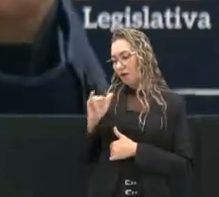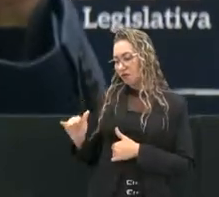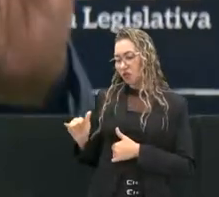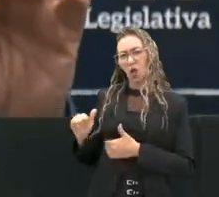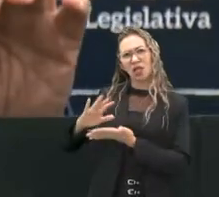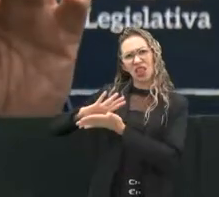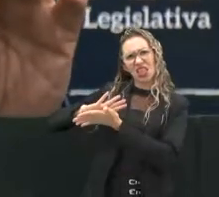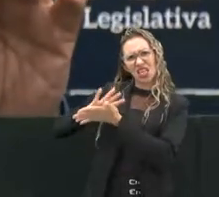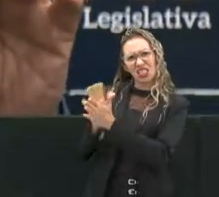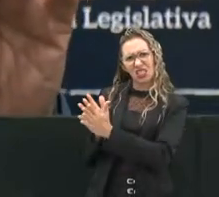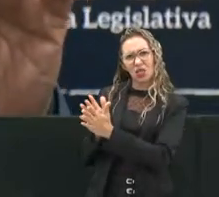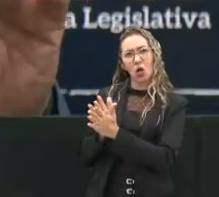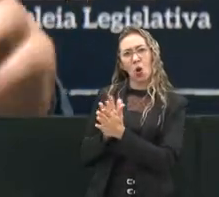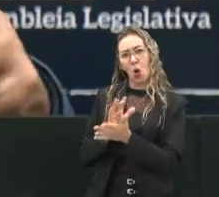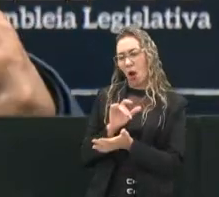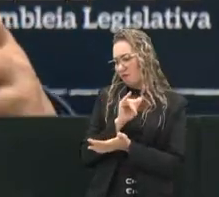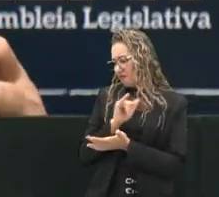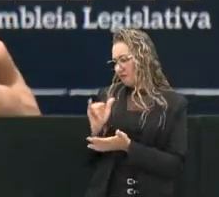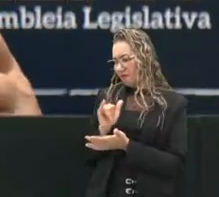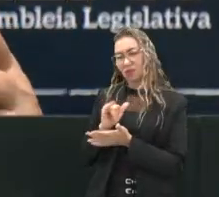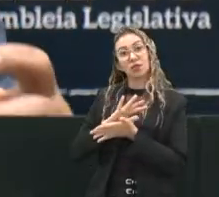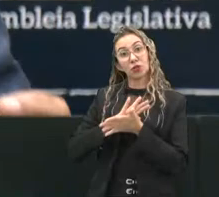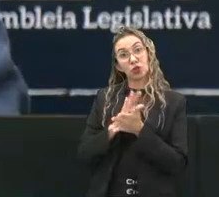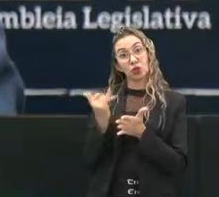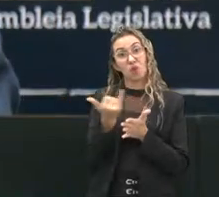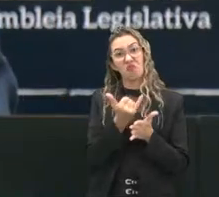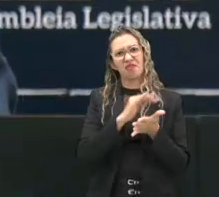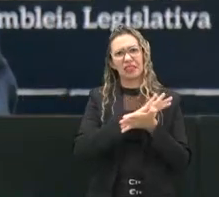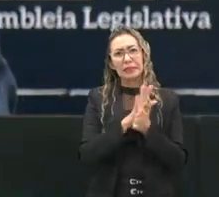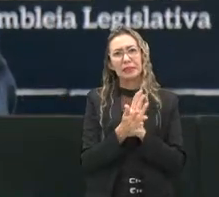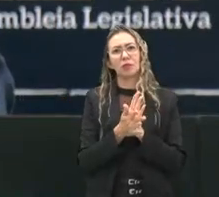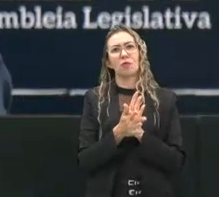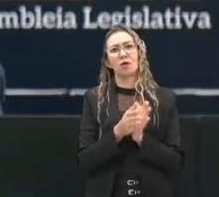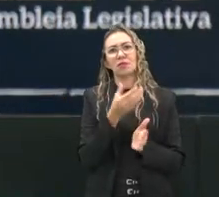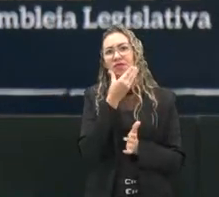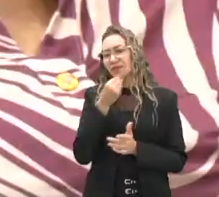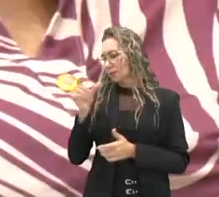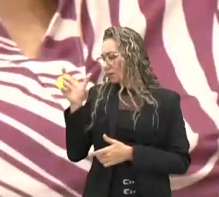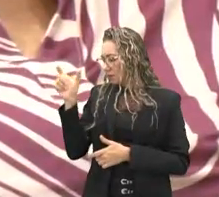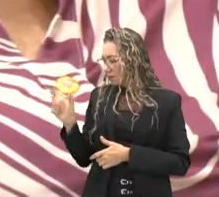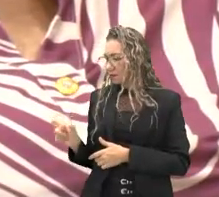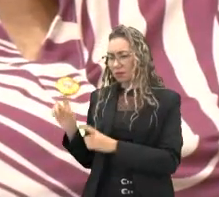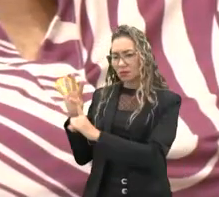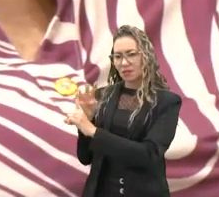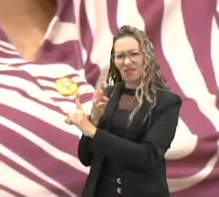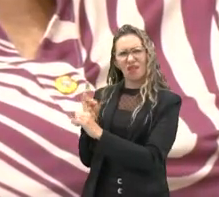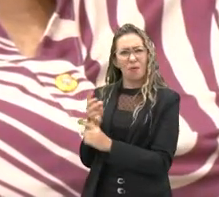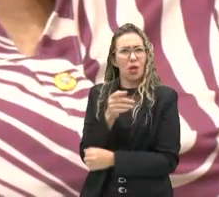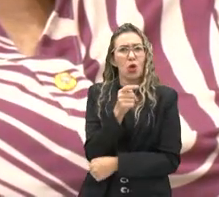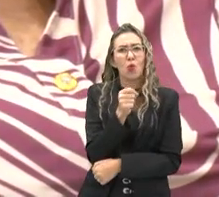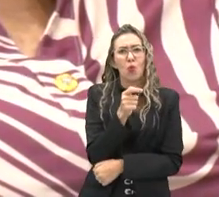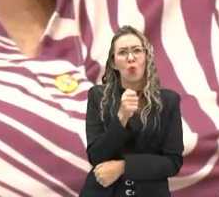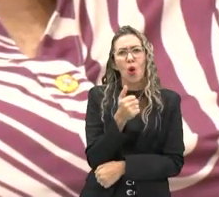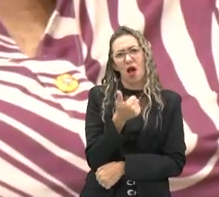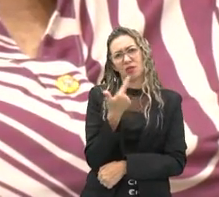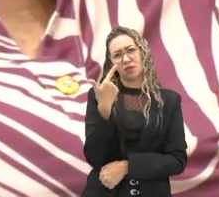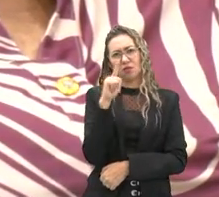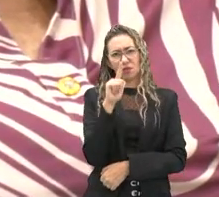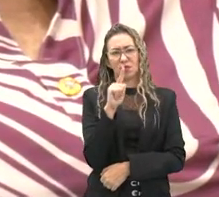destrua esse homem. E ele quase que conseguiu. Eu não acho que ele tenha conseguido, sabe, deputado Wilson